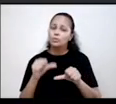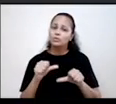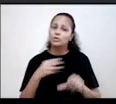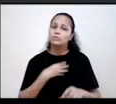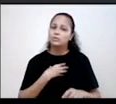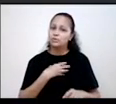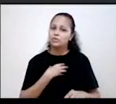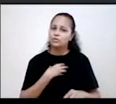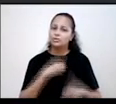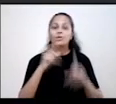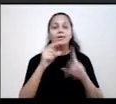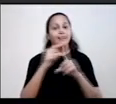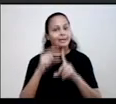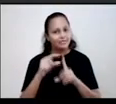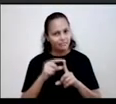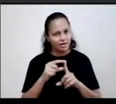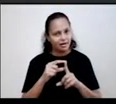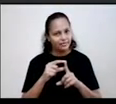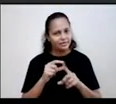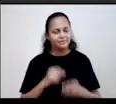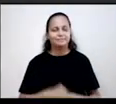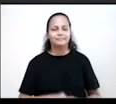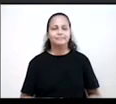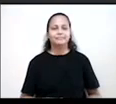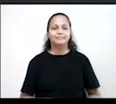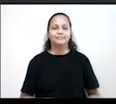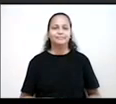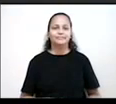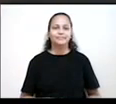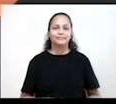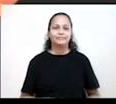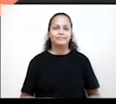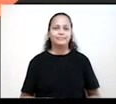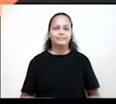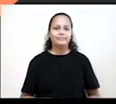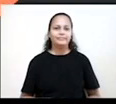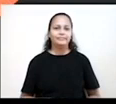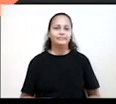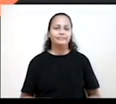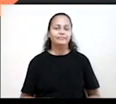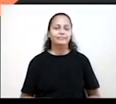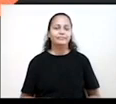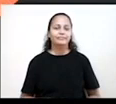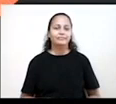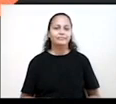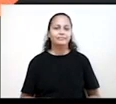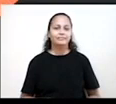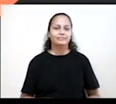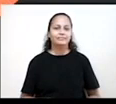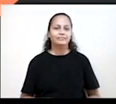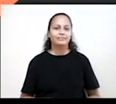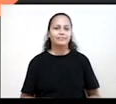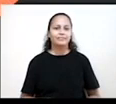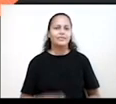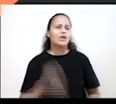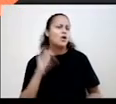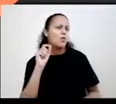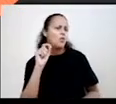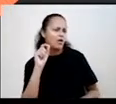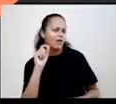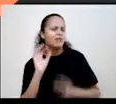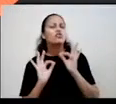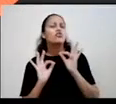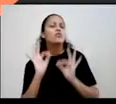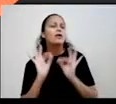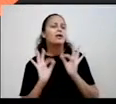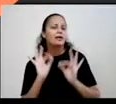completamente o sentido daquelas palavras, o que se quer dizer. E aí, então, esses enunciados, como eles